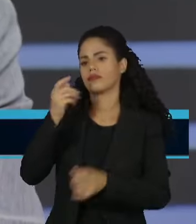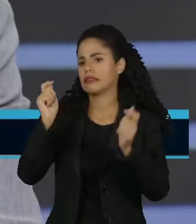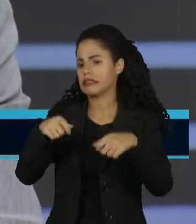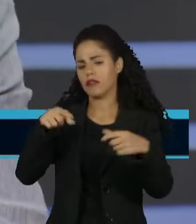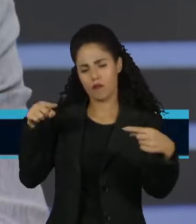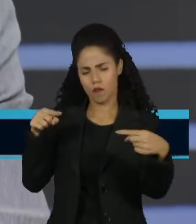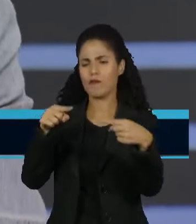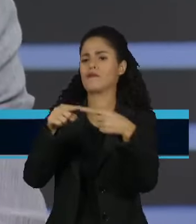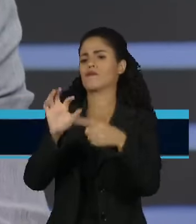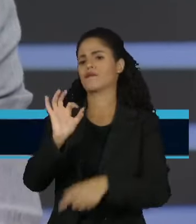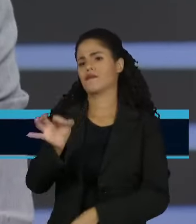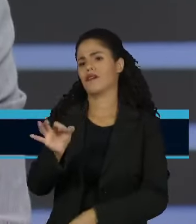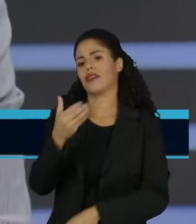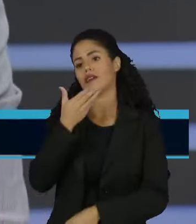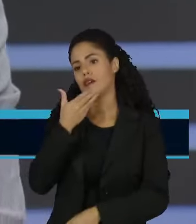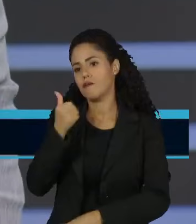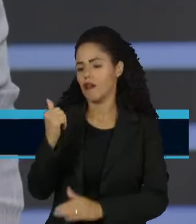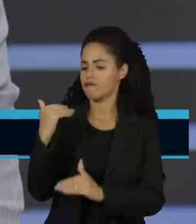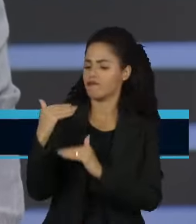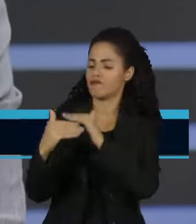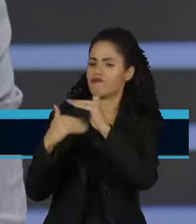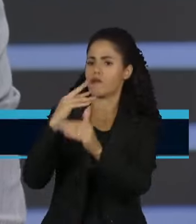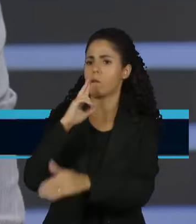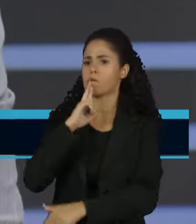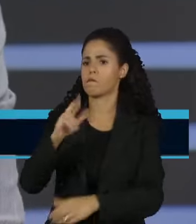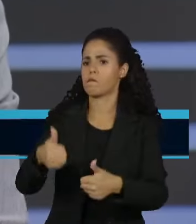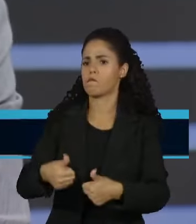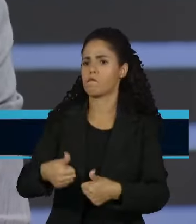entregaria mais e melhores resultados do que a zona franca